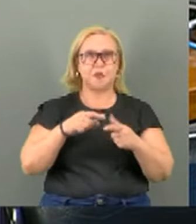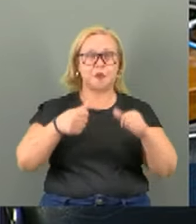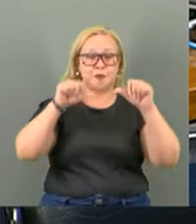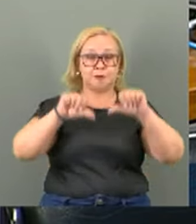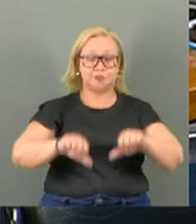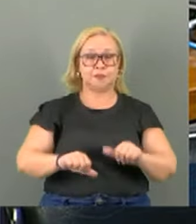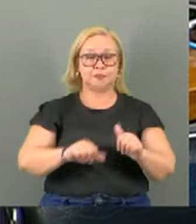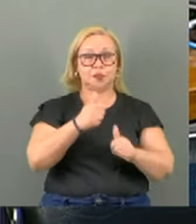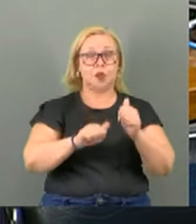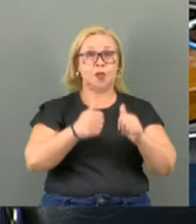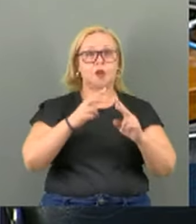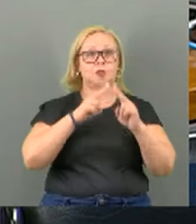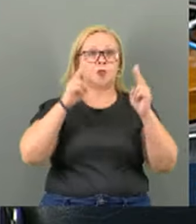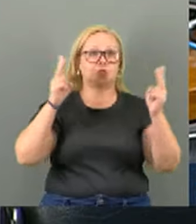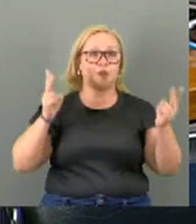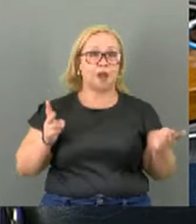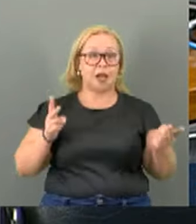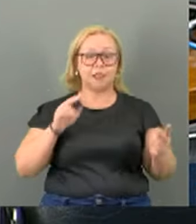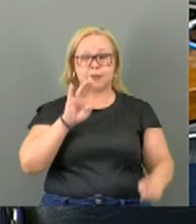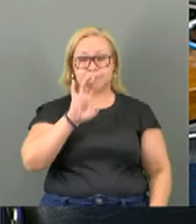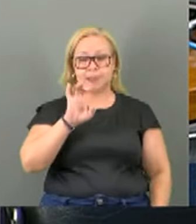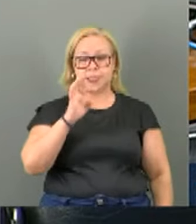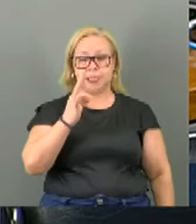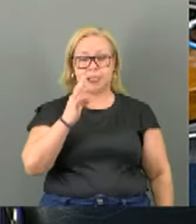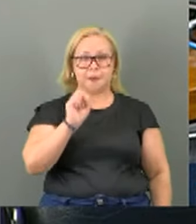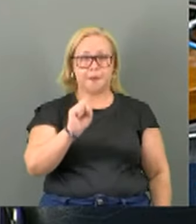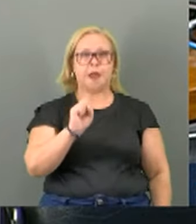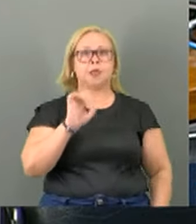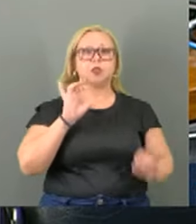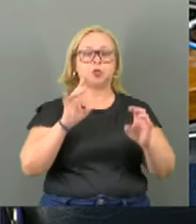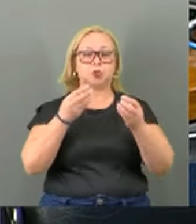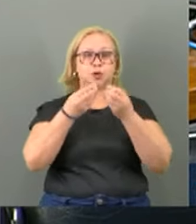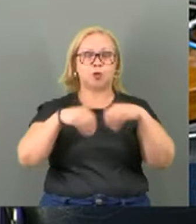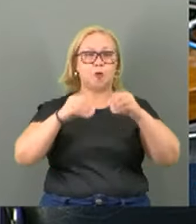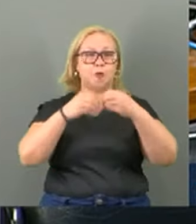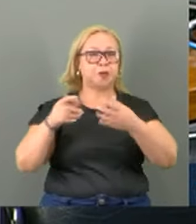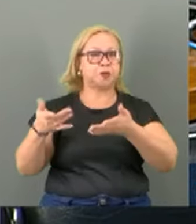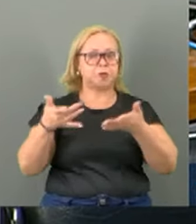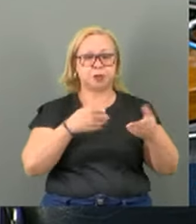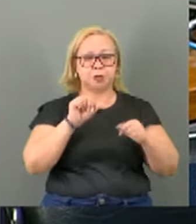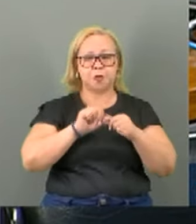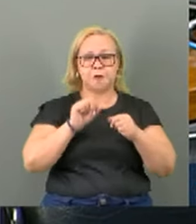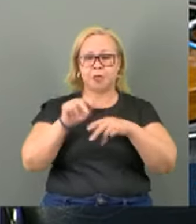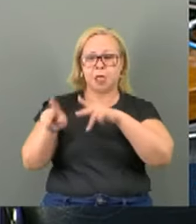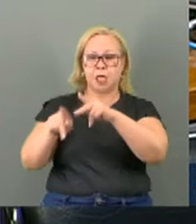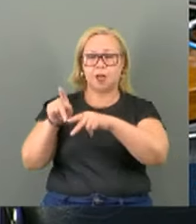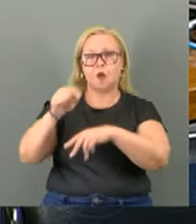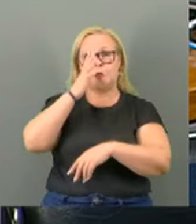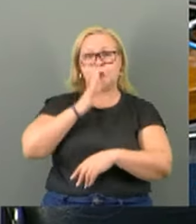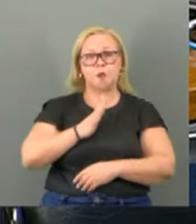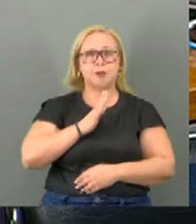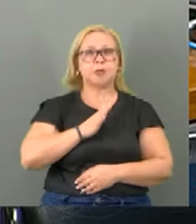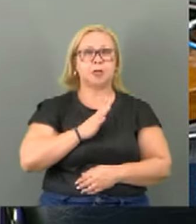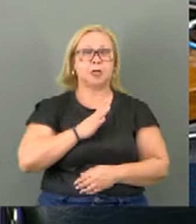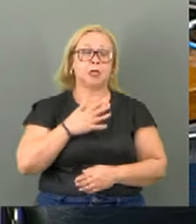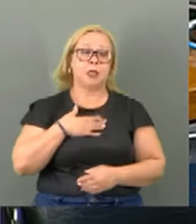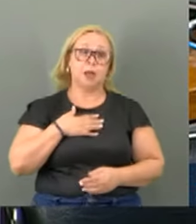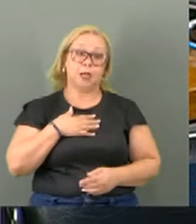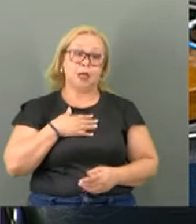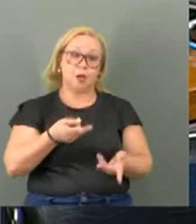online, essas famigeradas bets, que só prejuízos estão trazendo ao povo brasileiro, e no meu ponto de